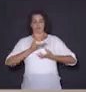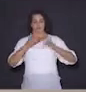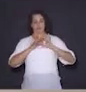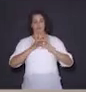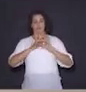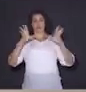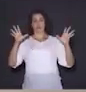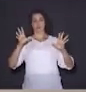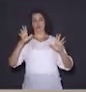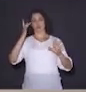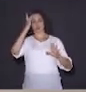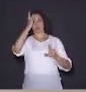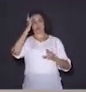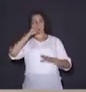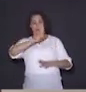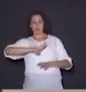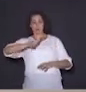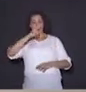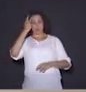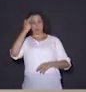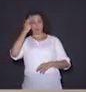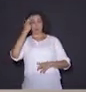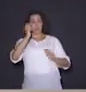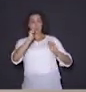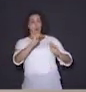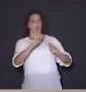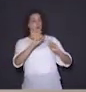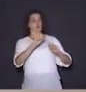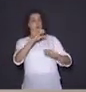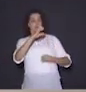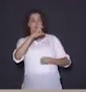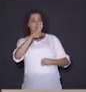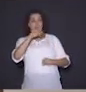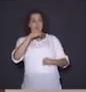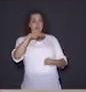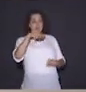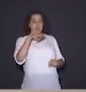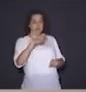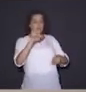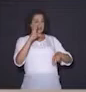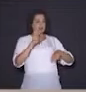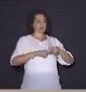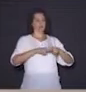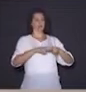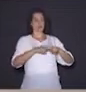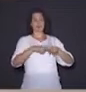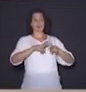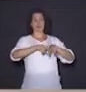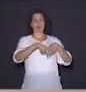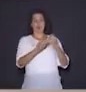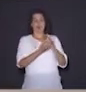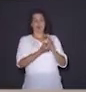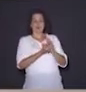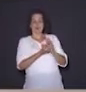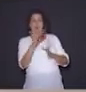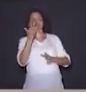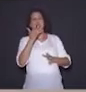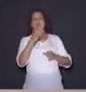ser criminalizados por criar e compartilhar conteúdos que não são a diretamente